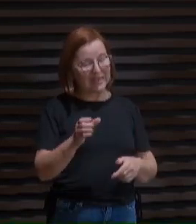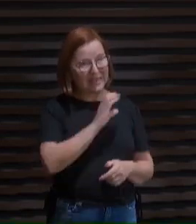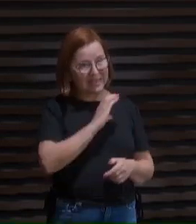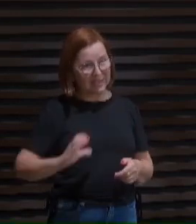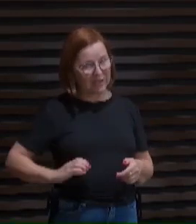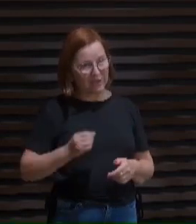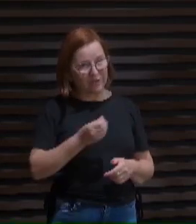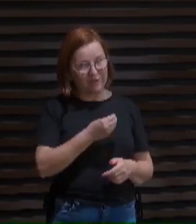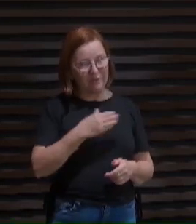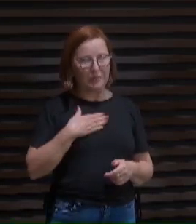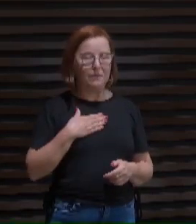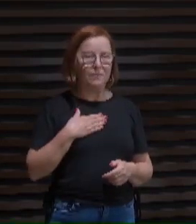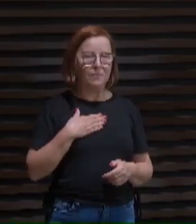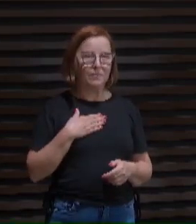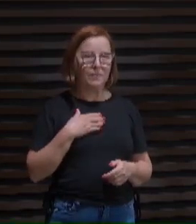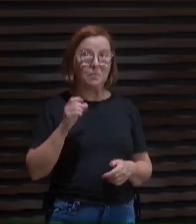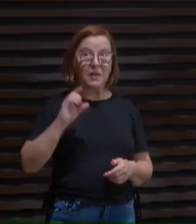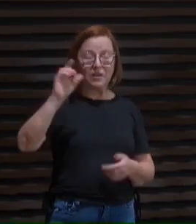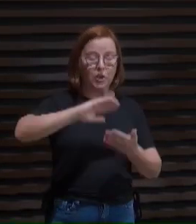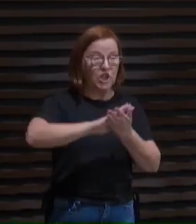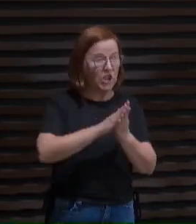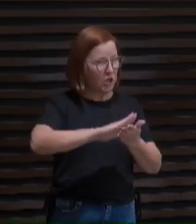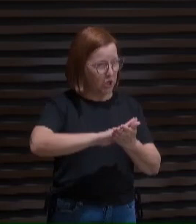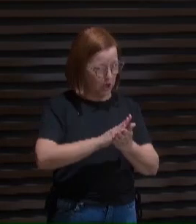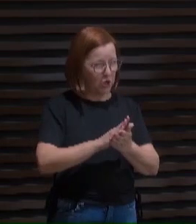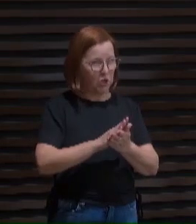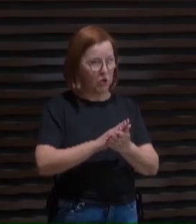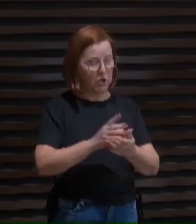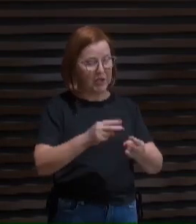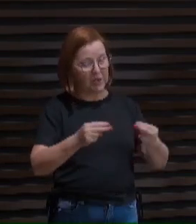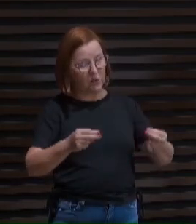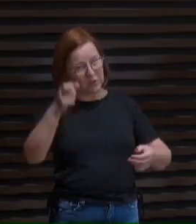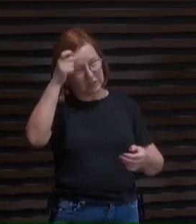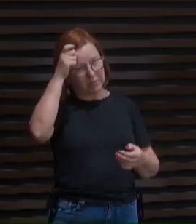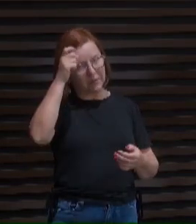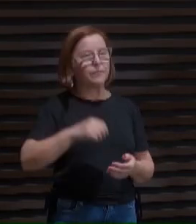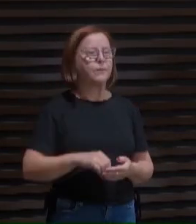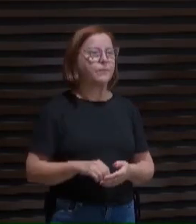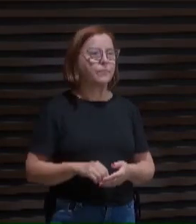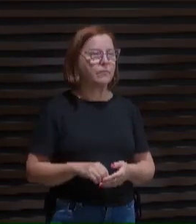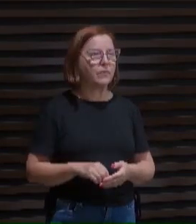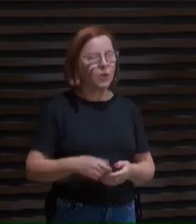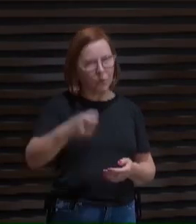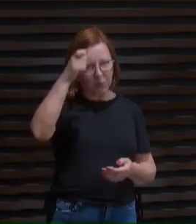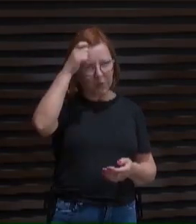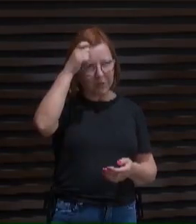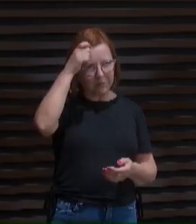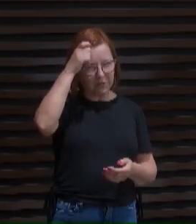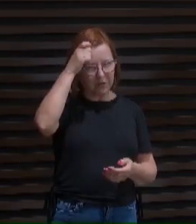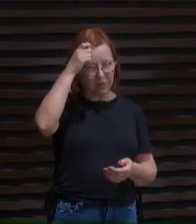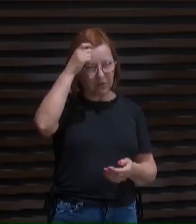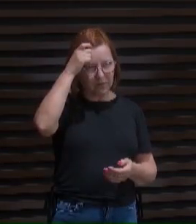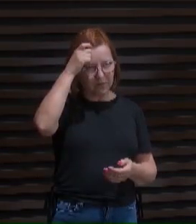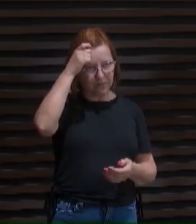destruir fortalezas. Você sabe o que o inimigo tem feito conosco? Tem lançado